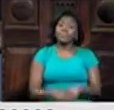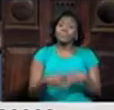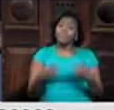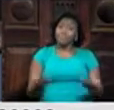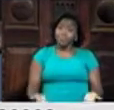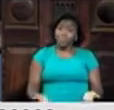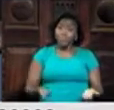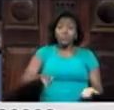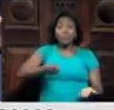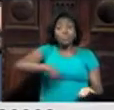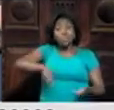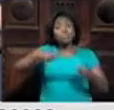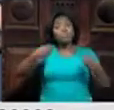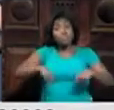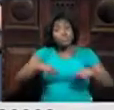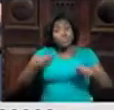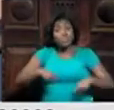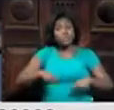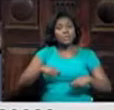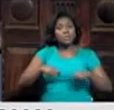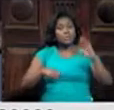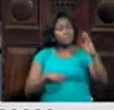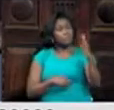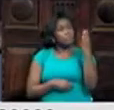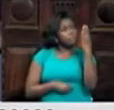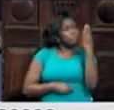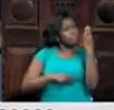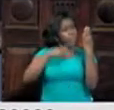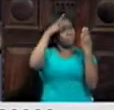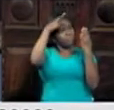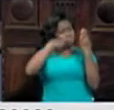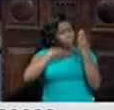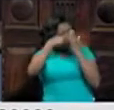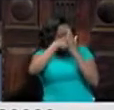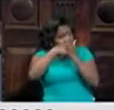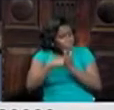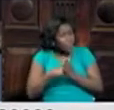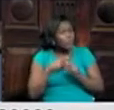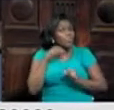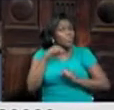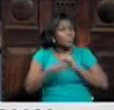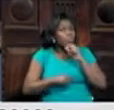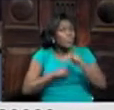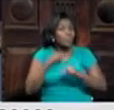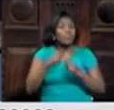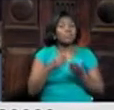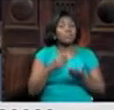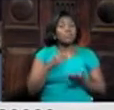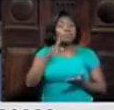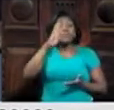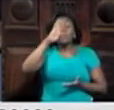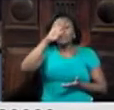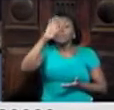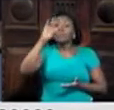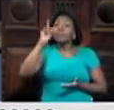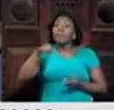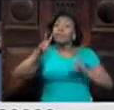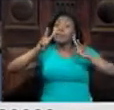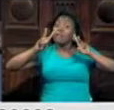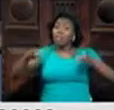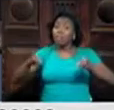Portanto, nós precisamos se olhar no espelho e ver onde estão os erros. O erro primário, para mim, principal, é na questão